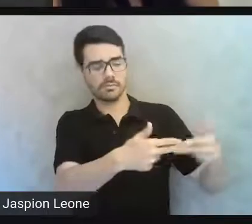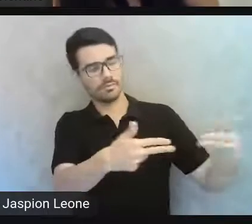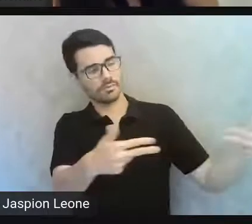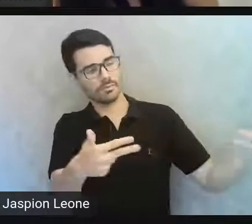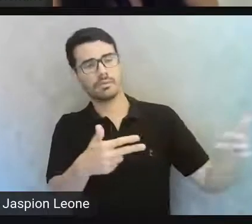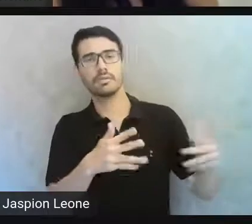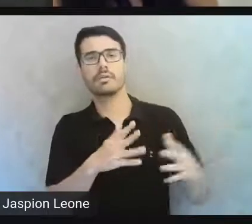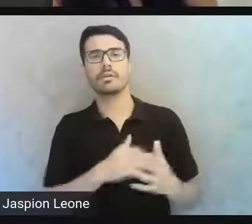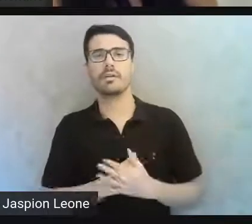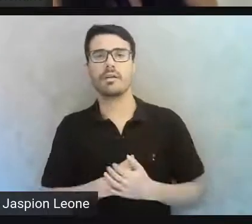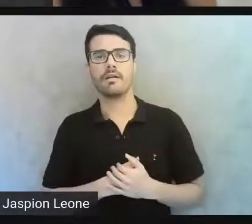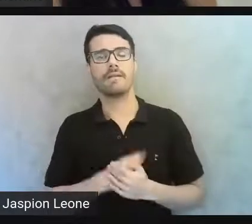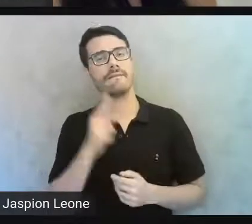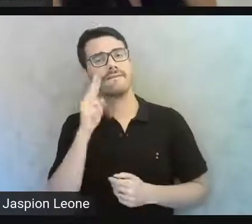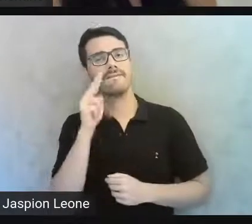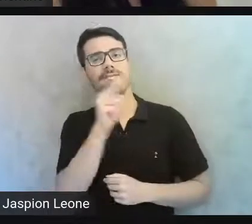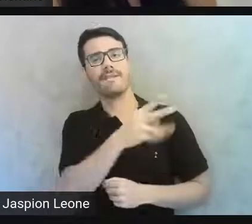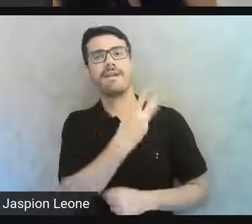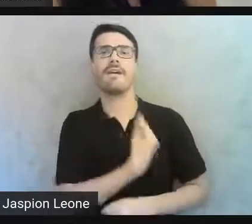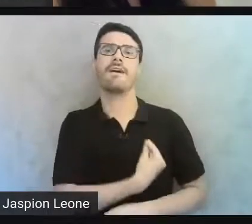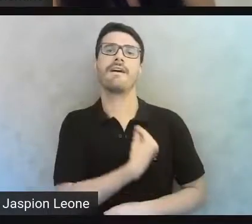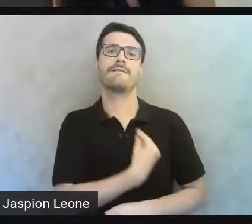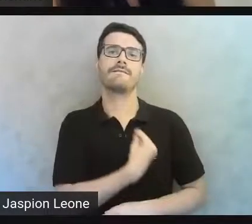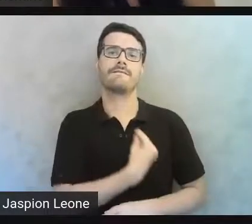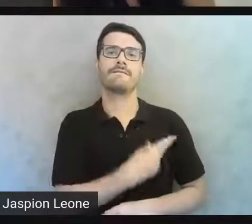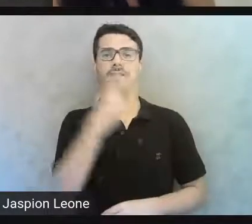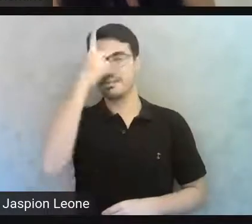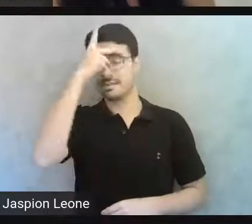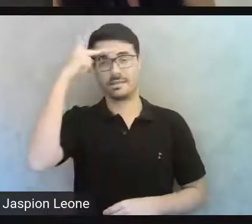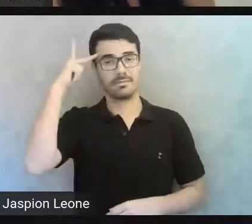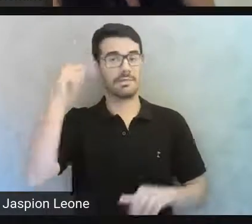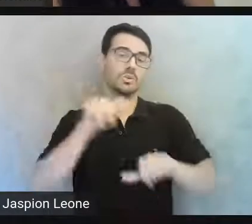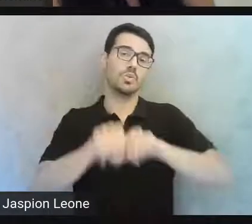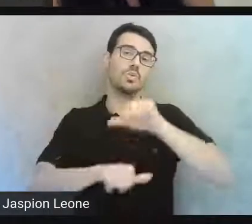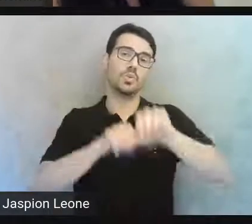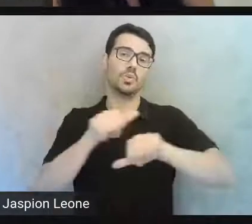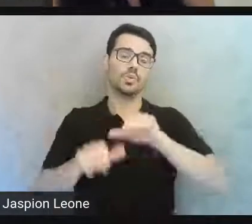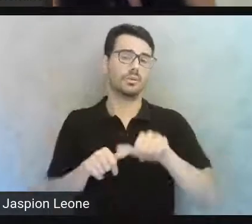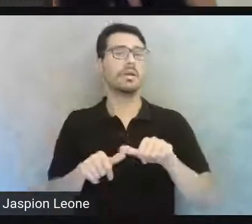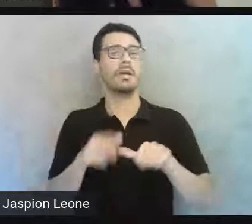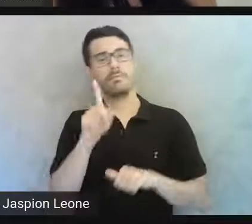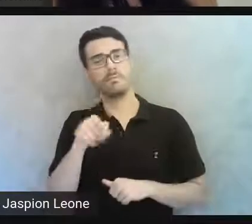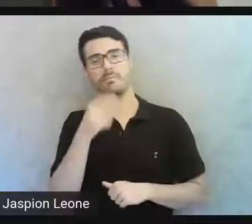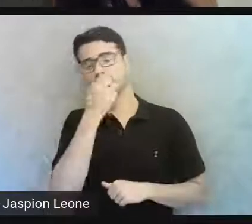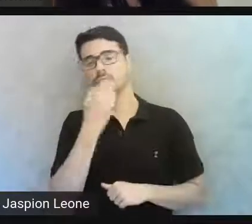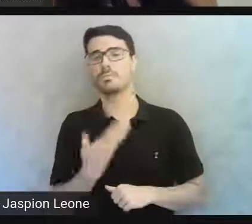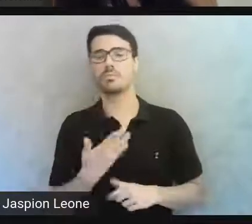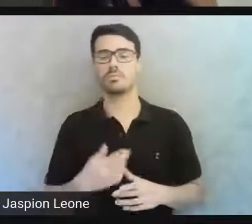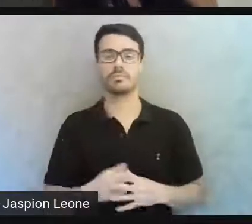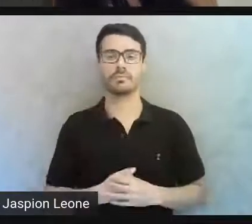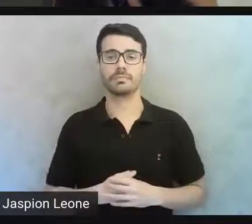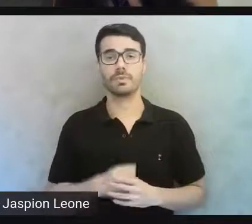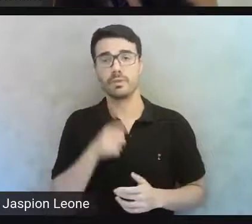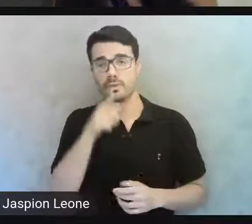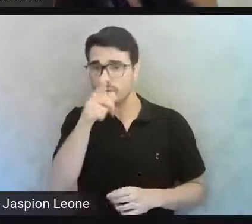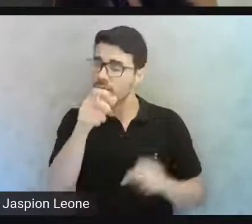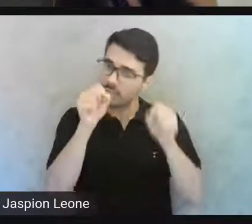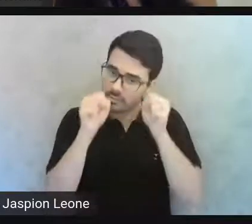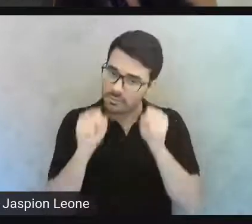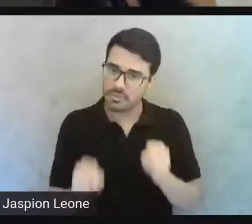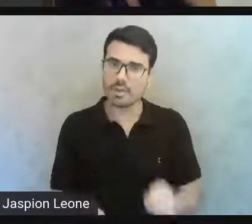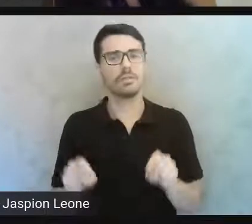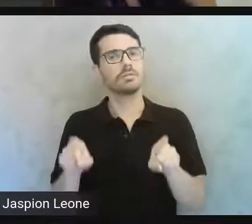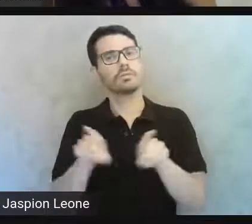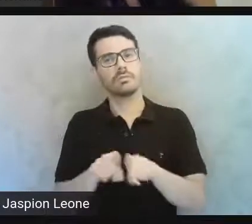como a vida da pessoa muda e é outra pessoa, né? Então, vale a pena, gente, vale a pena. Você pode, sim, sair de uma posição,